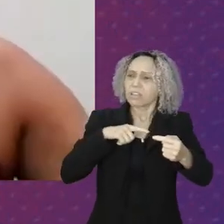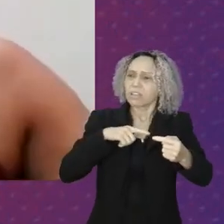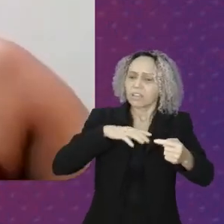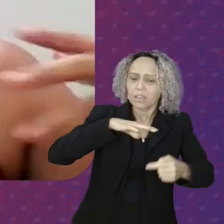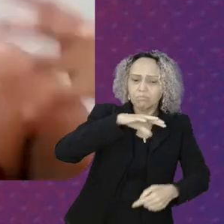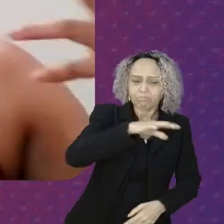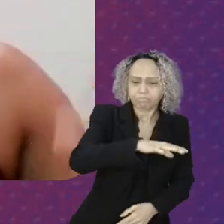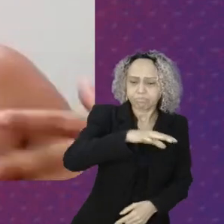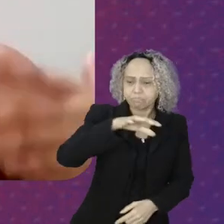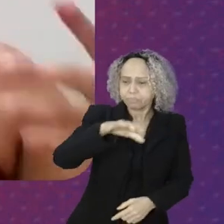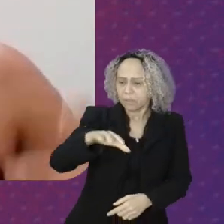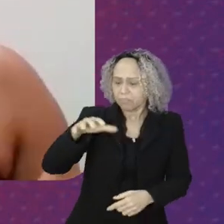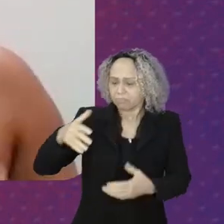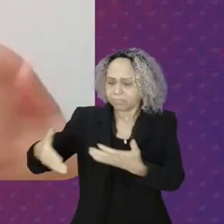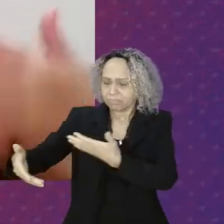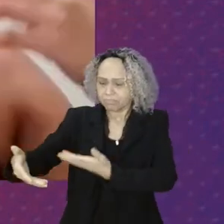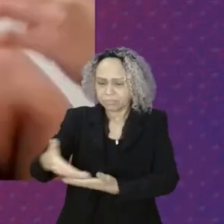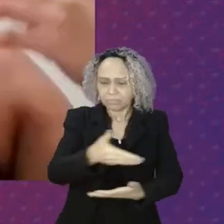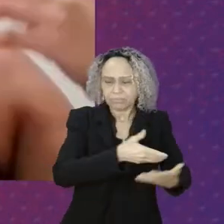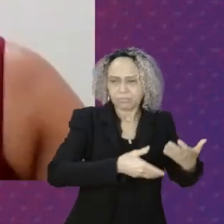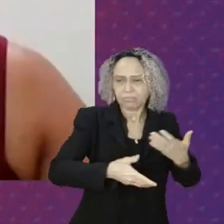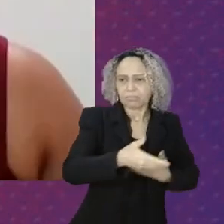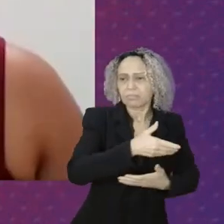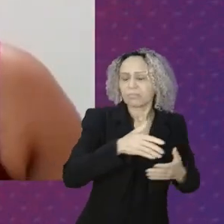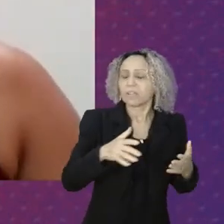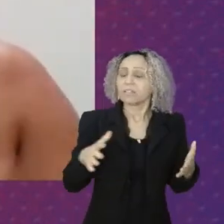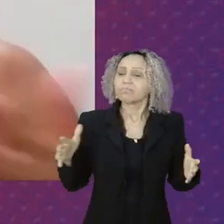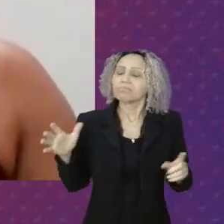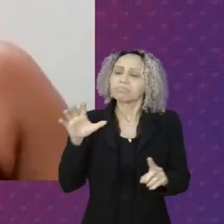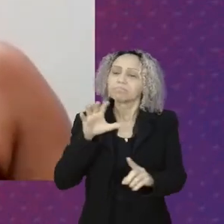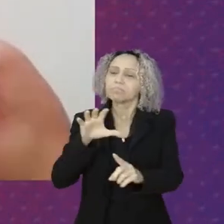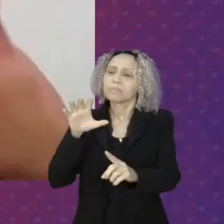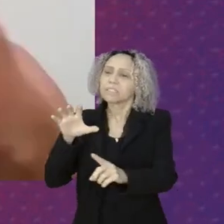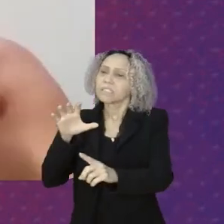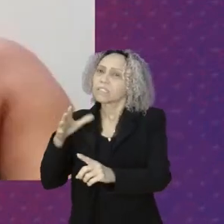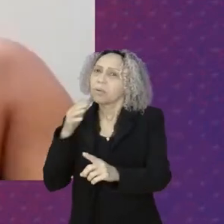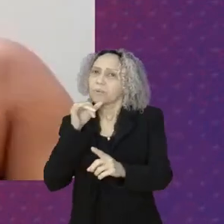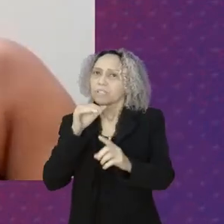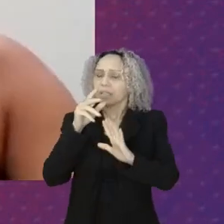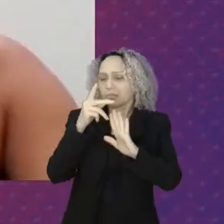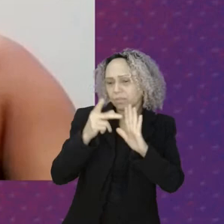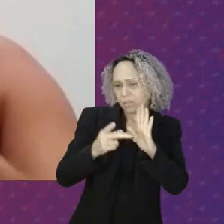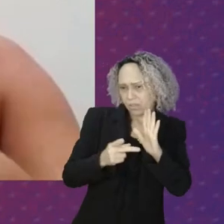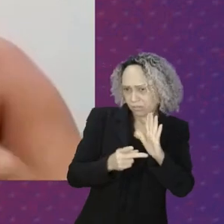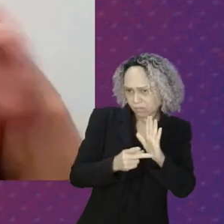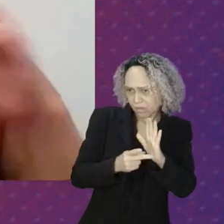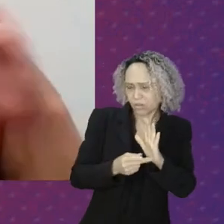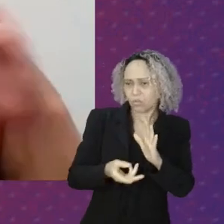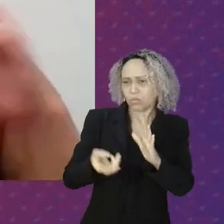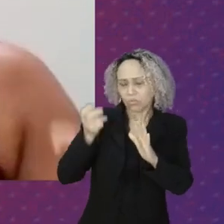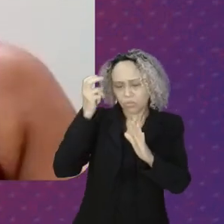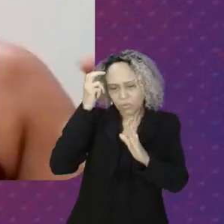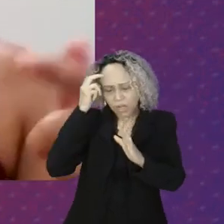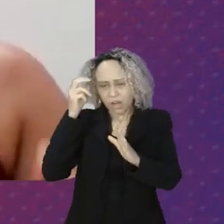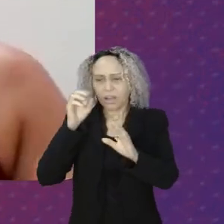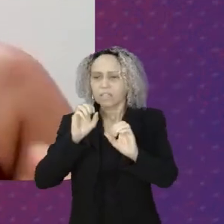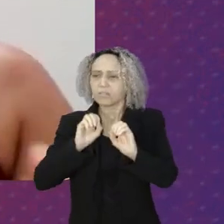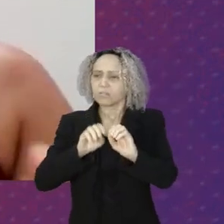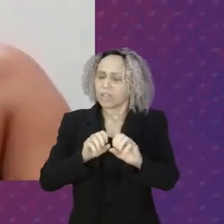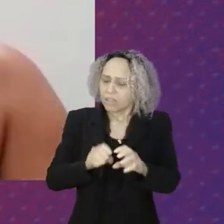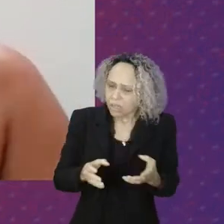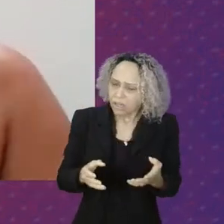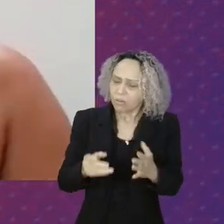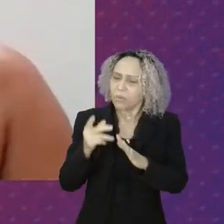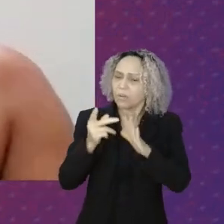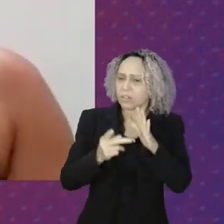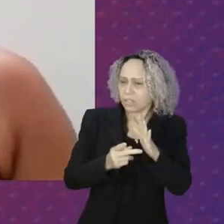seja, passou a estimular e incentivar projetos culturais, projetos de educação, projetos de prevenção à violência